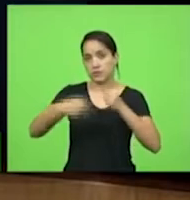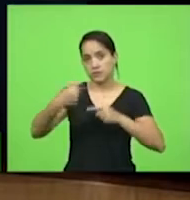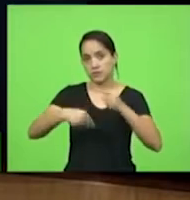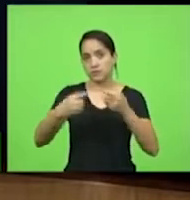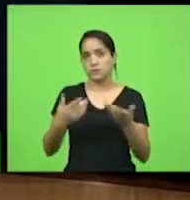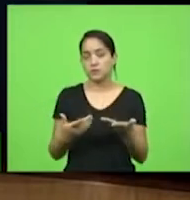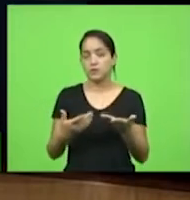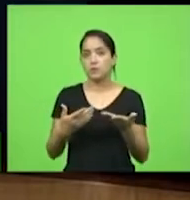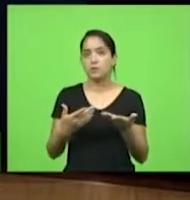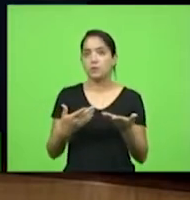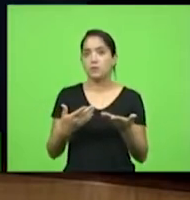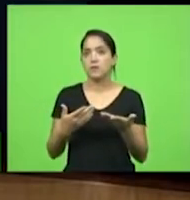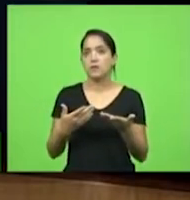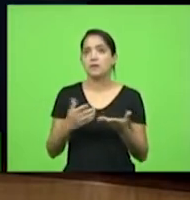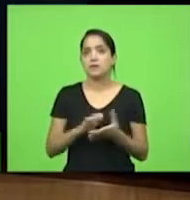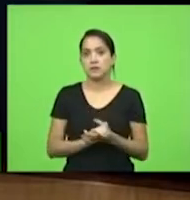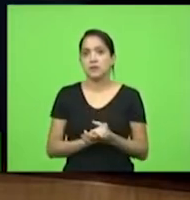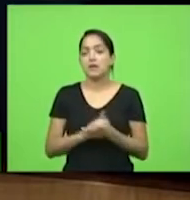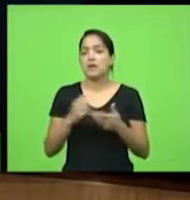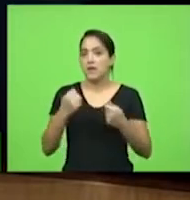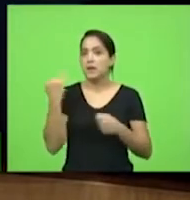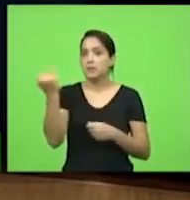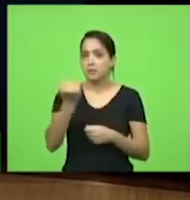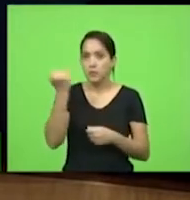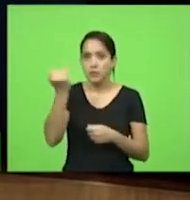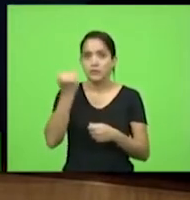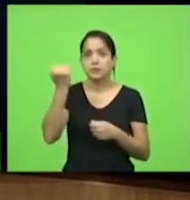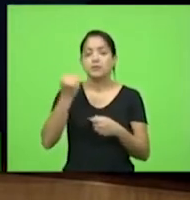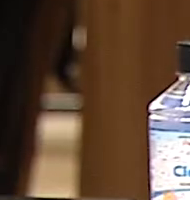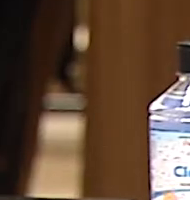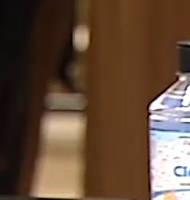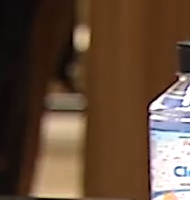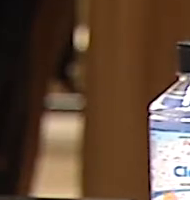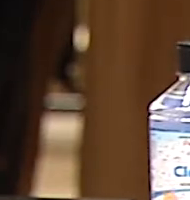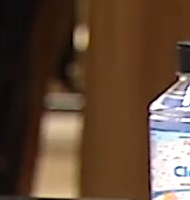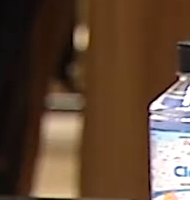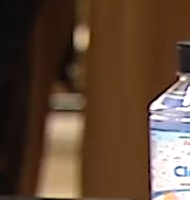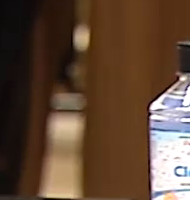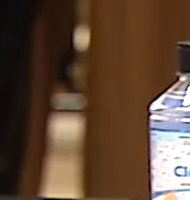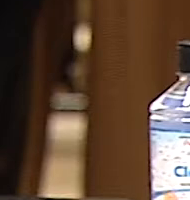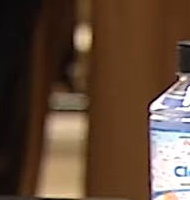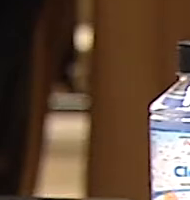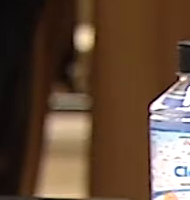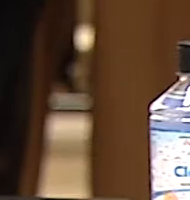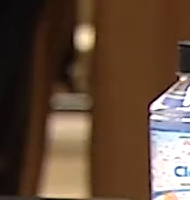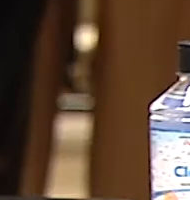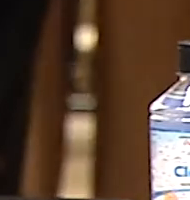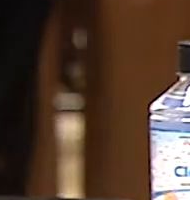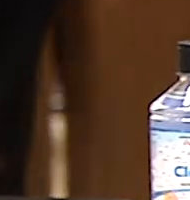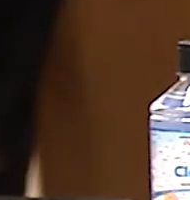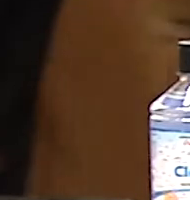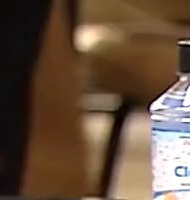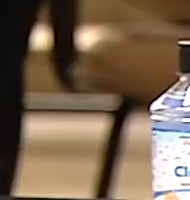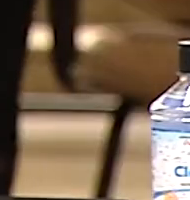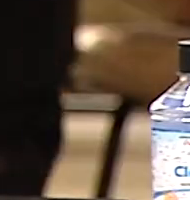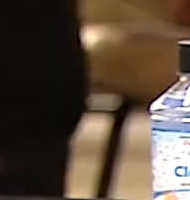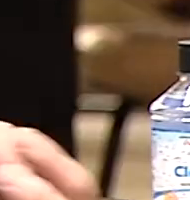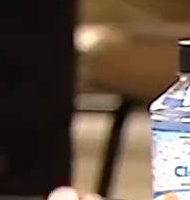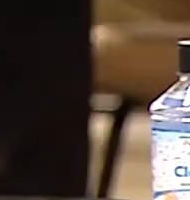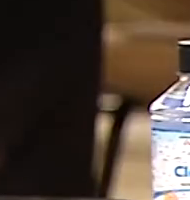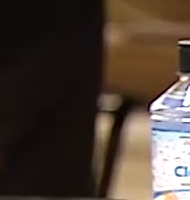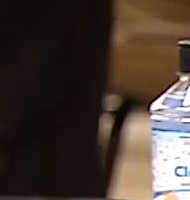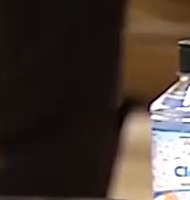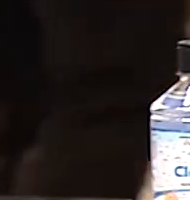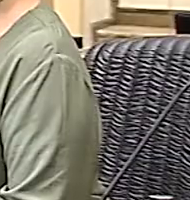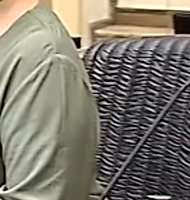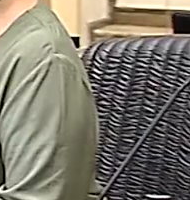Eu acho que tem muito sentido essa preocupação sua. O deputado Coronel Mocelin, integrante da Comissão de